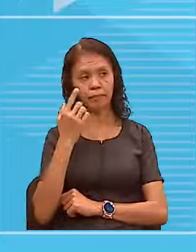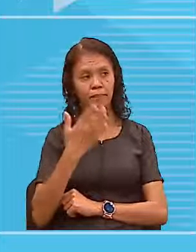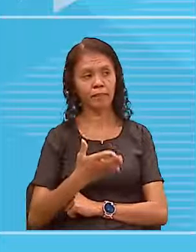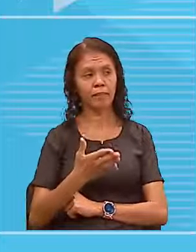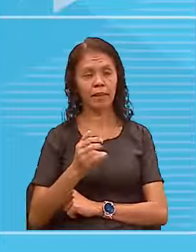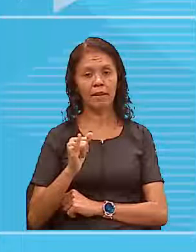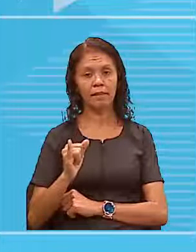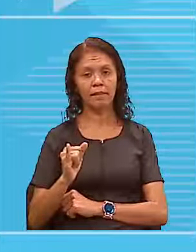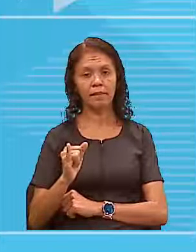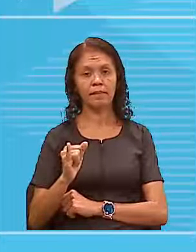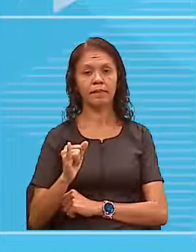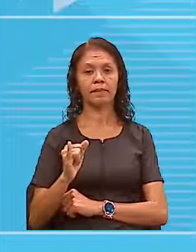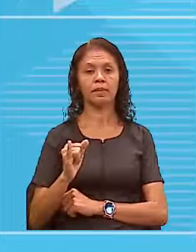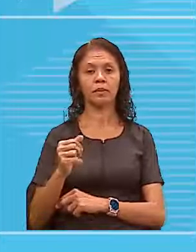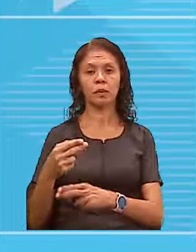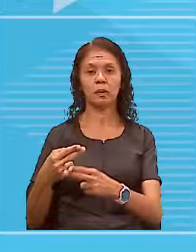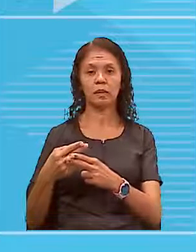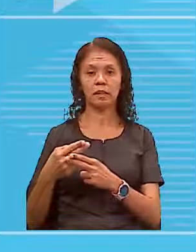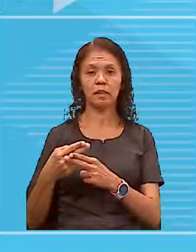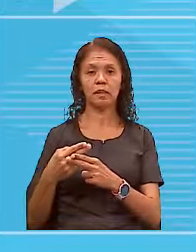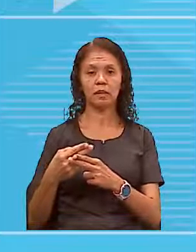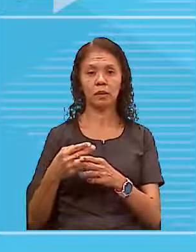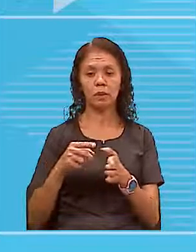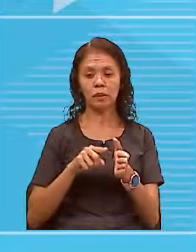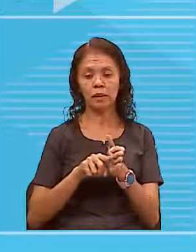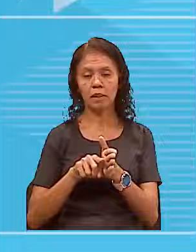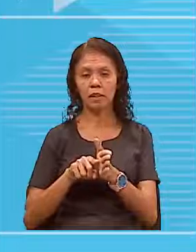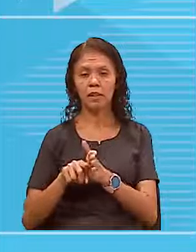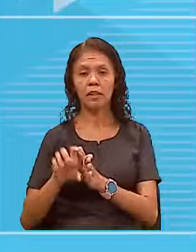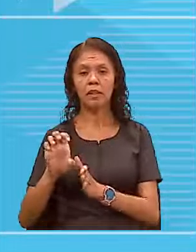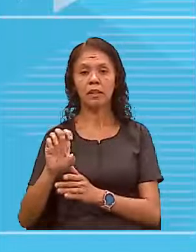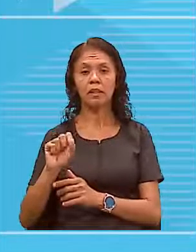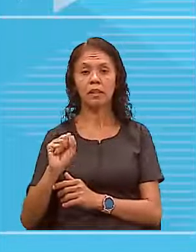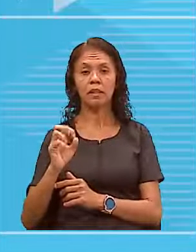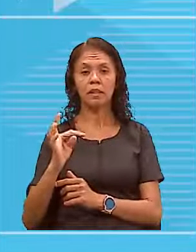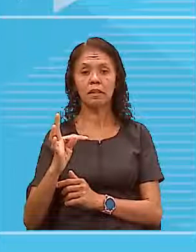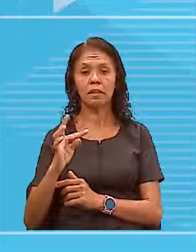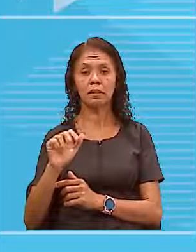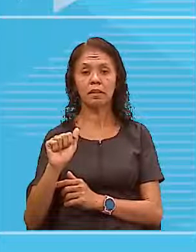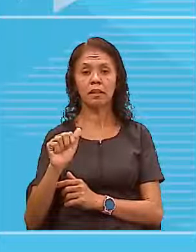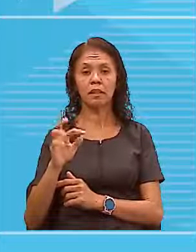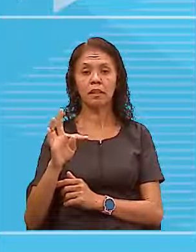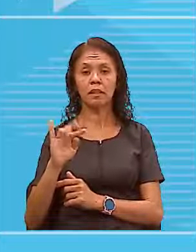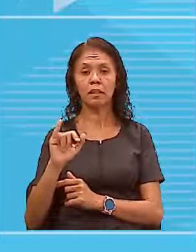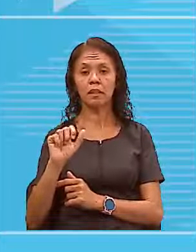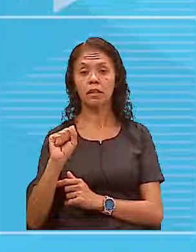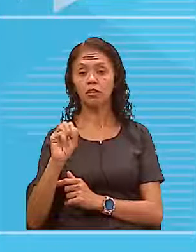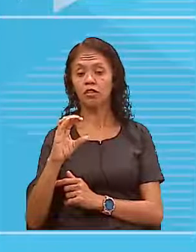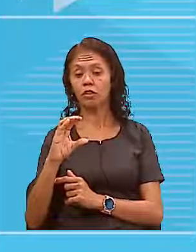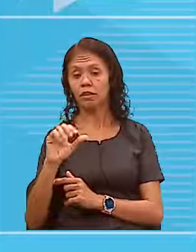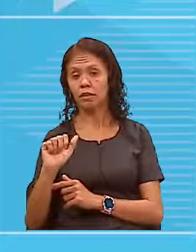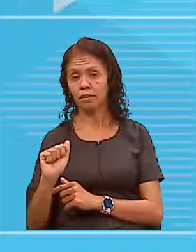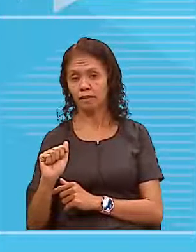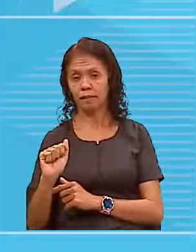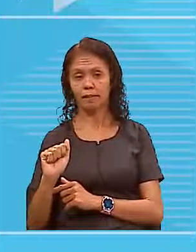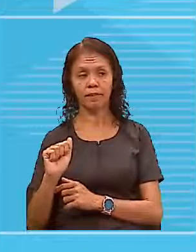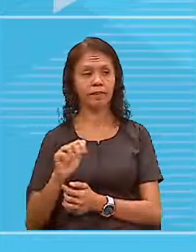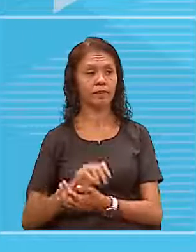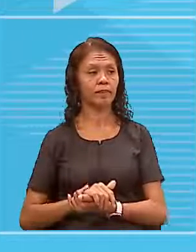trabalhar com estatística. Somando aí, Gabriel, dá quanto, Gabriel? Ó, eu tenho